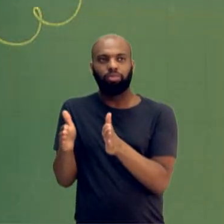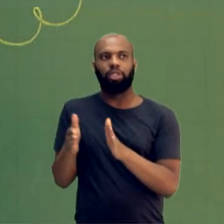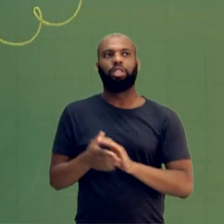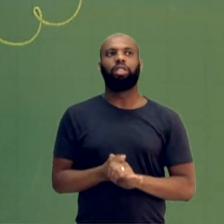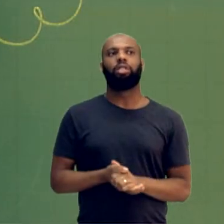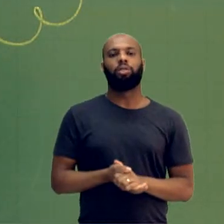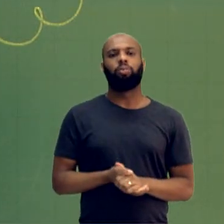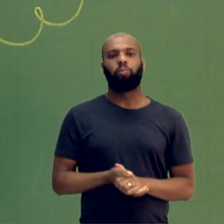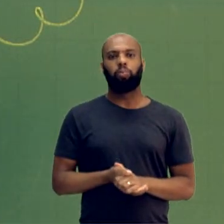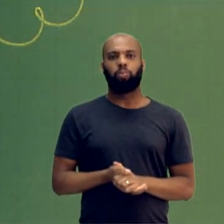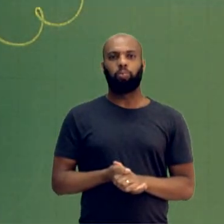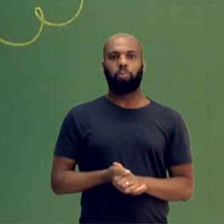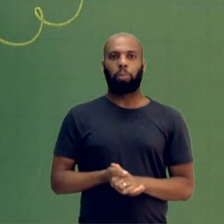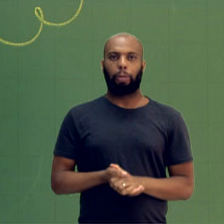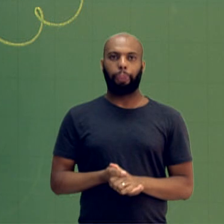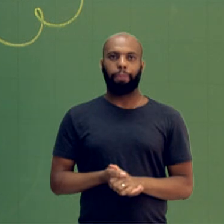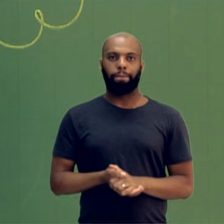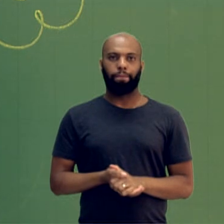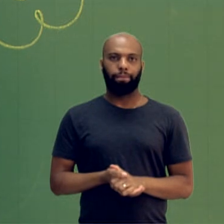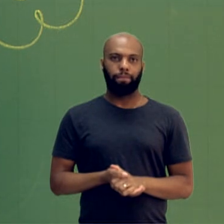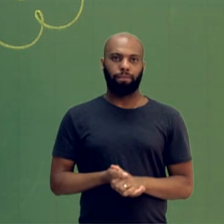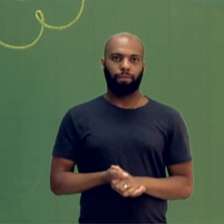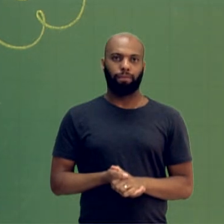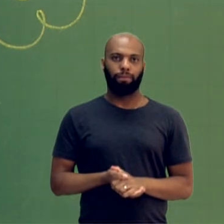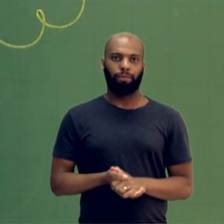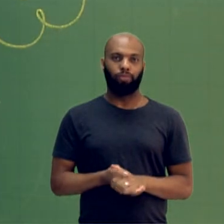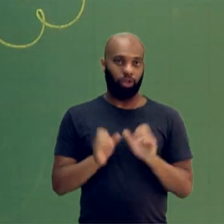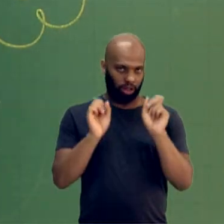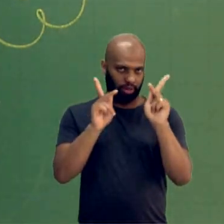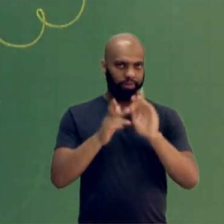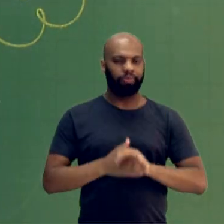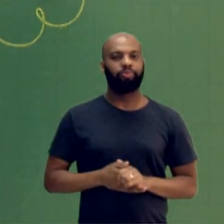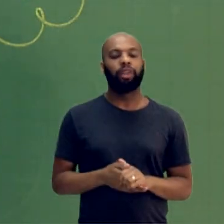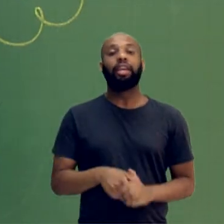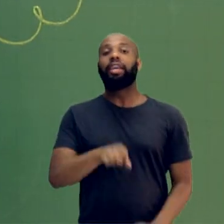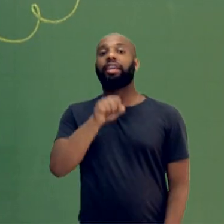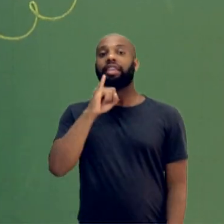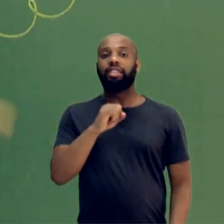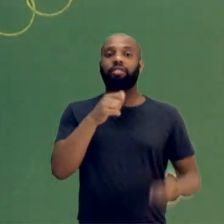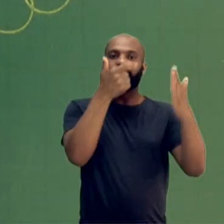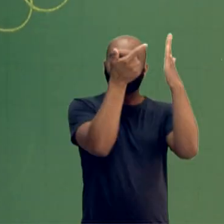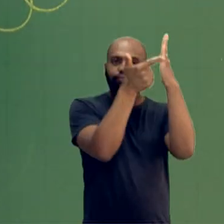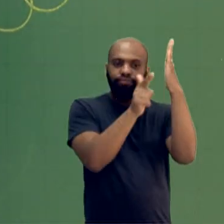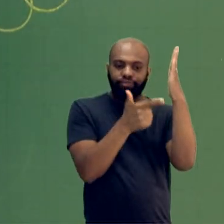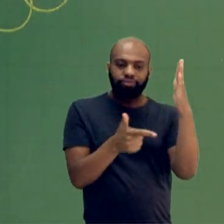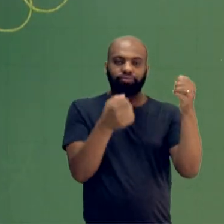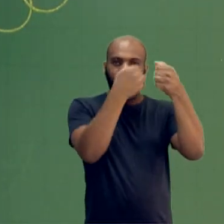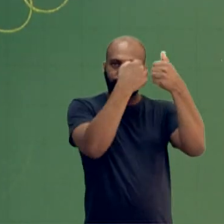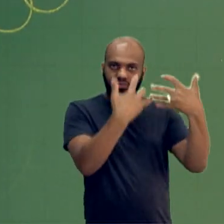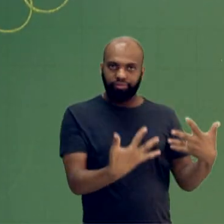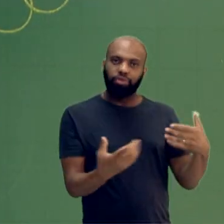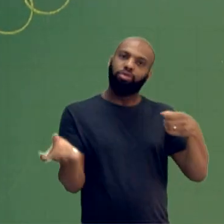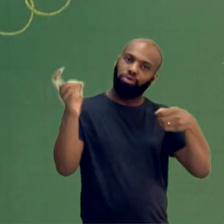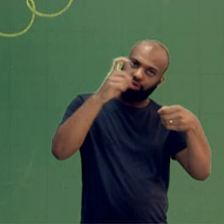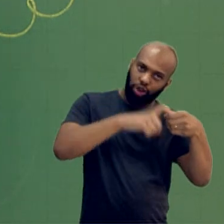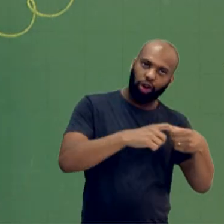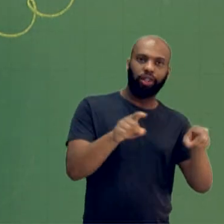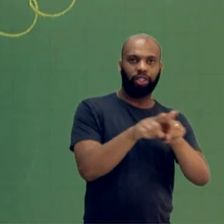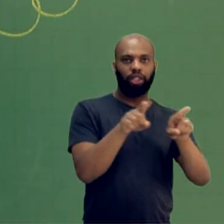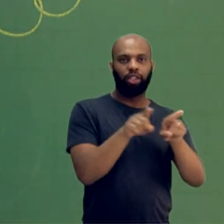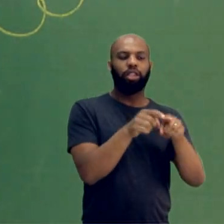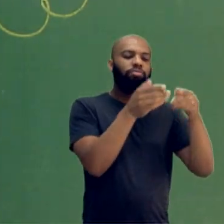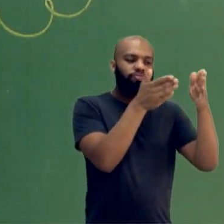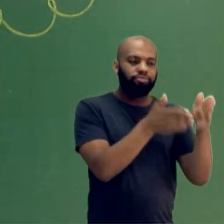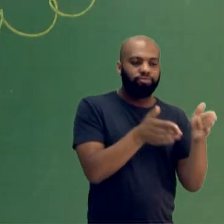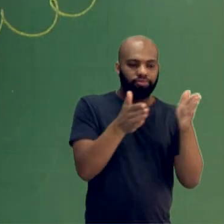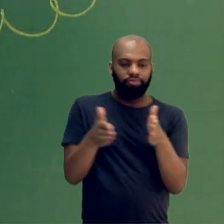aqui, nesse item, neste exercício. Ok? Se fosse fatorar, retornaríamos também a esse